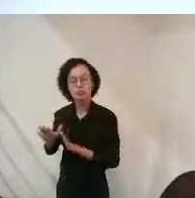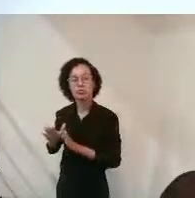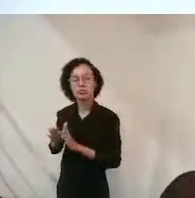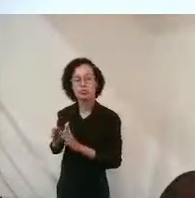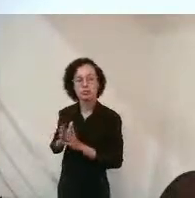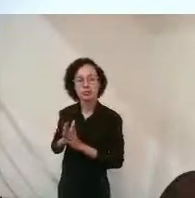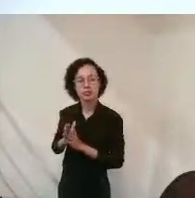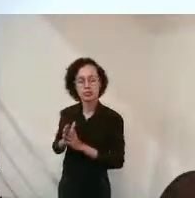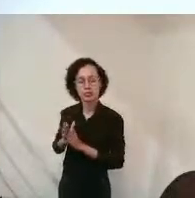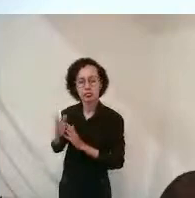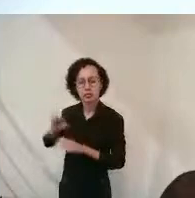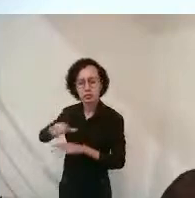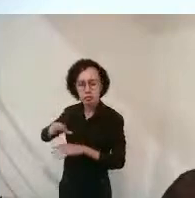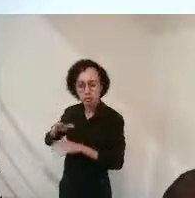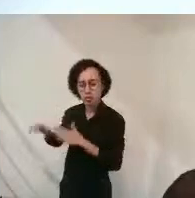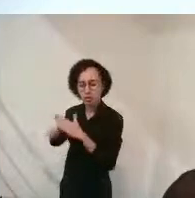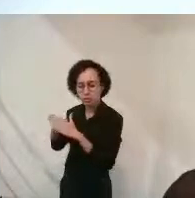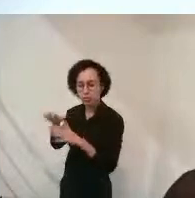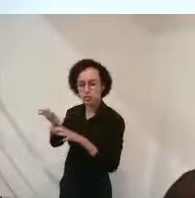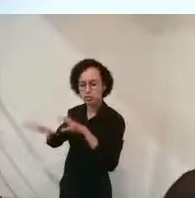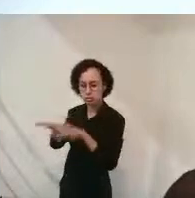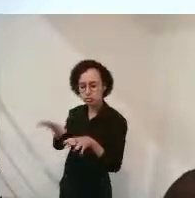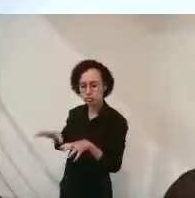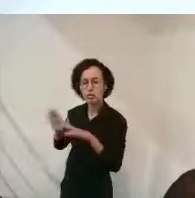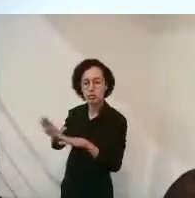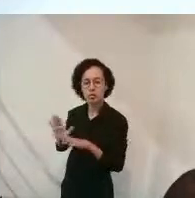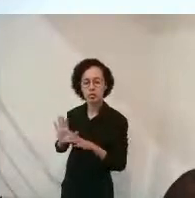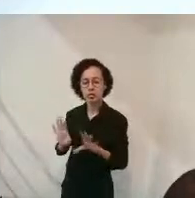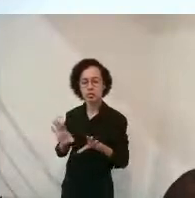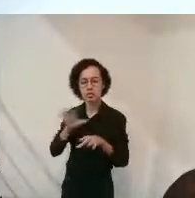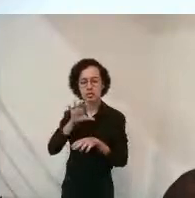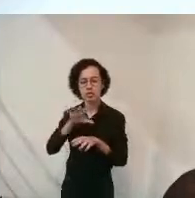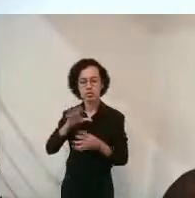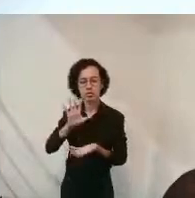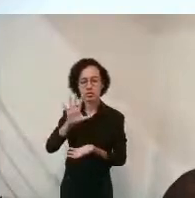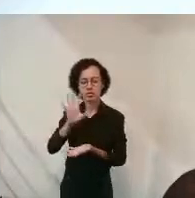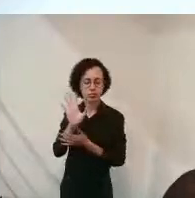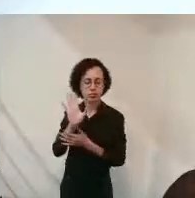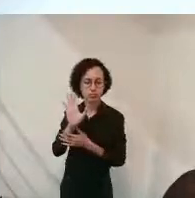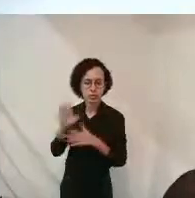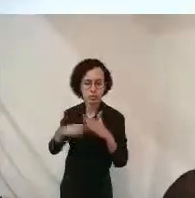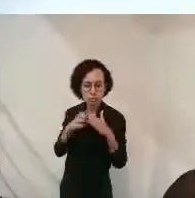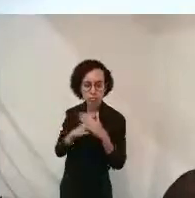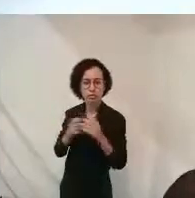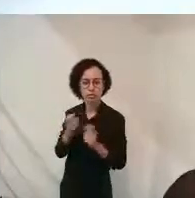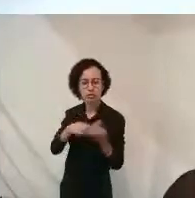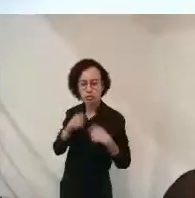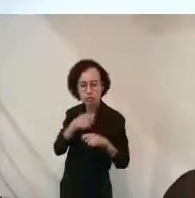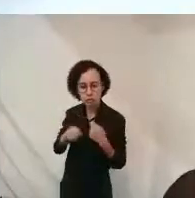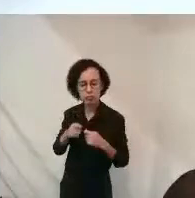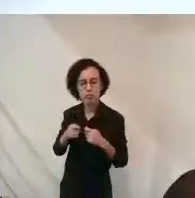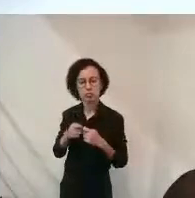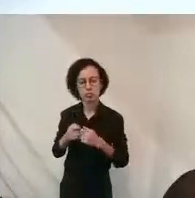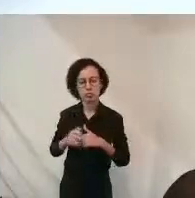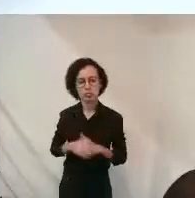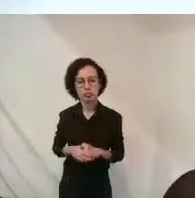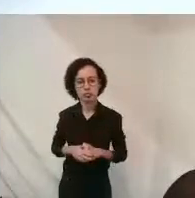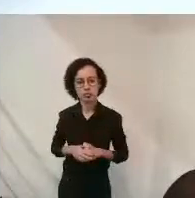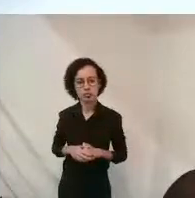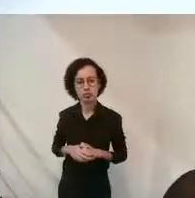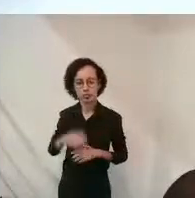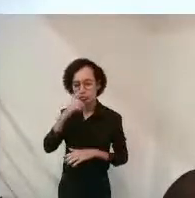às cooperativas em si, mas em relação aos setores econômicos, o dever de estratificar a tipologia de